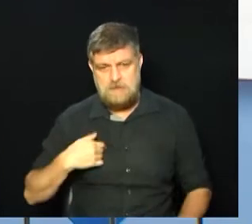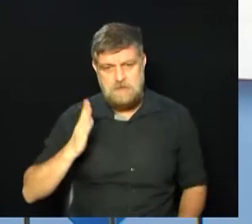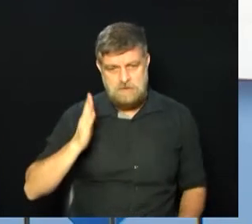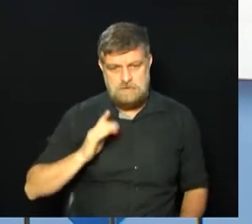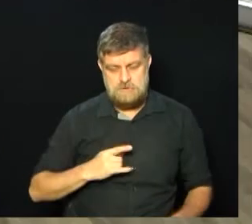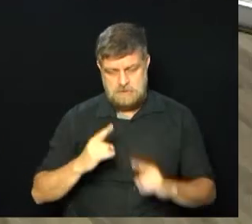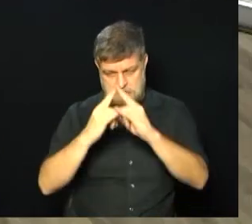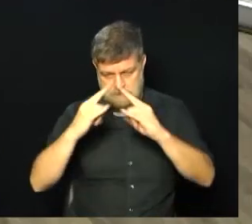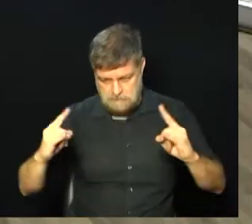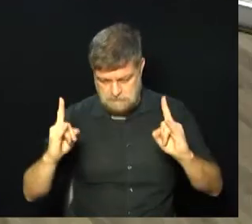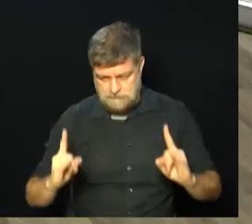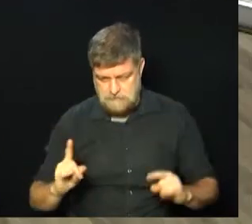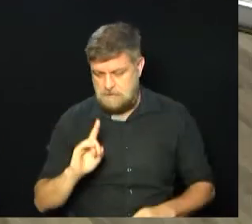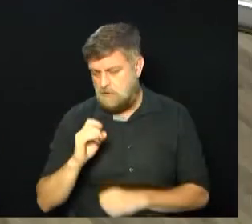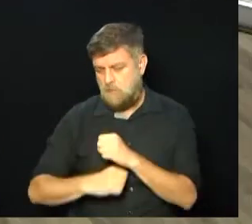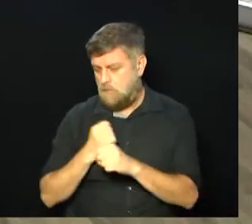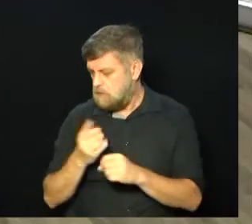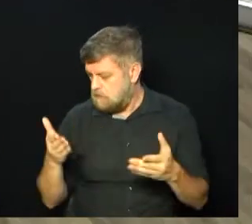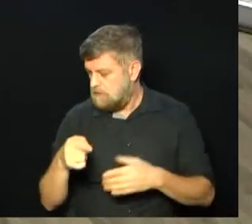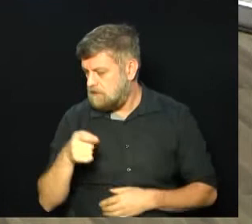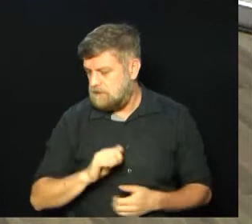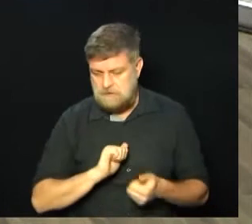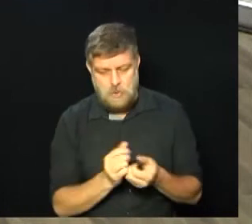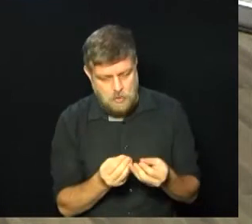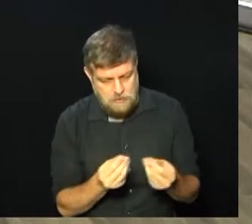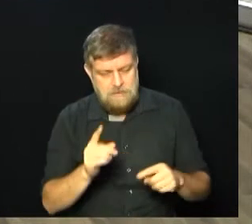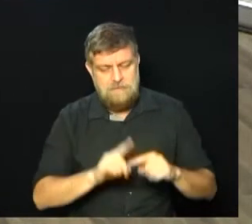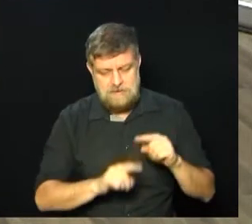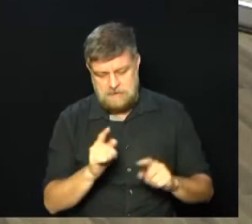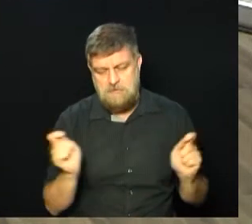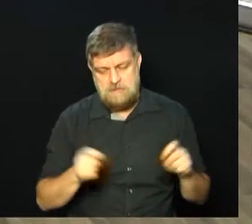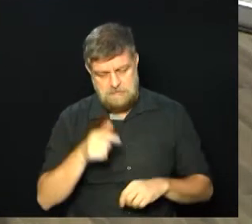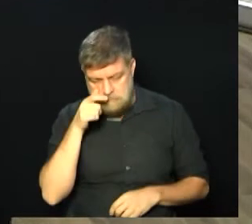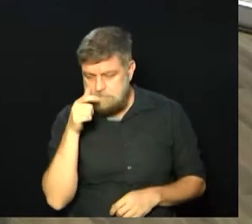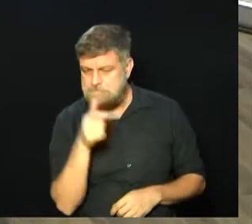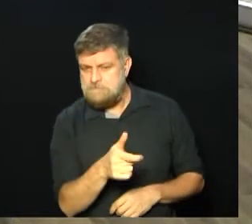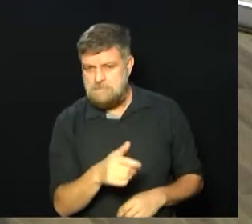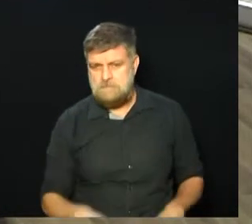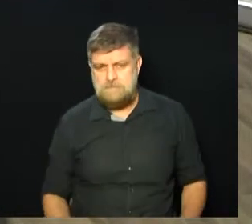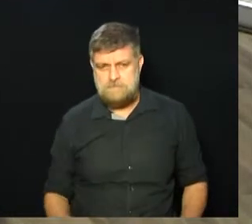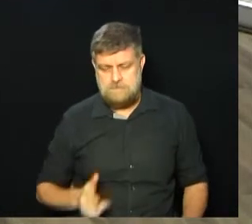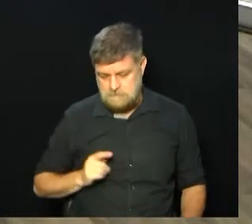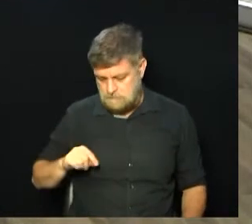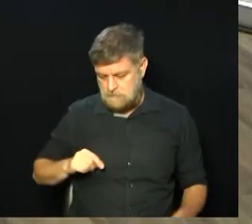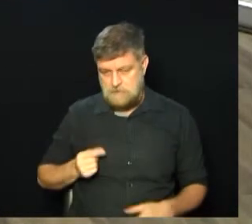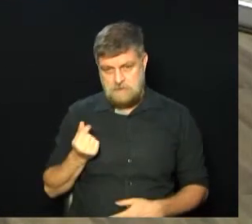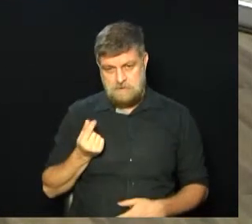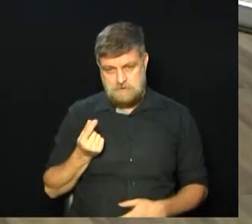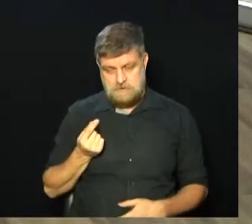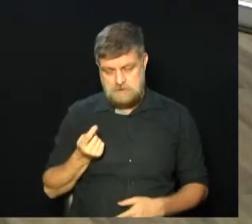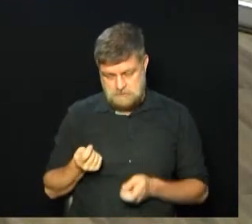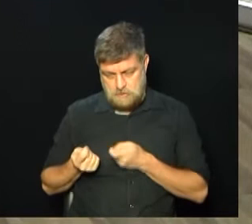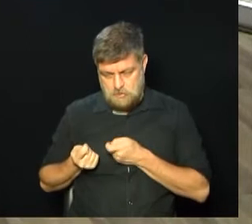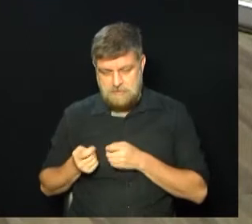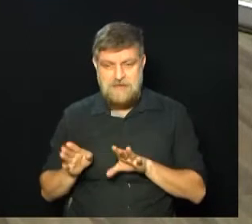fui nesse brechó não esse ano Mas coisa de qualidade vale a pena conferir ajuda o nosso bolso né que tá mais em